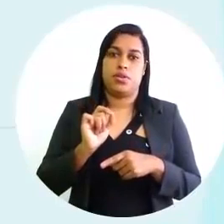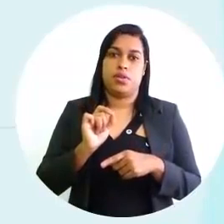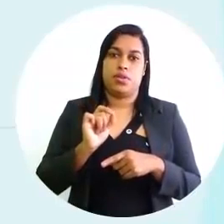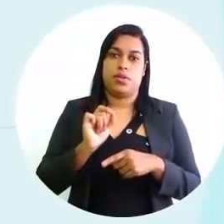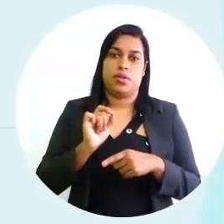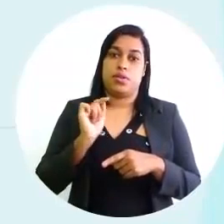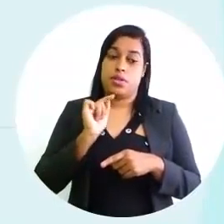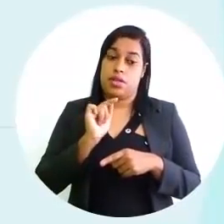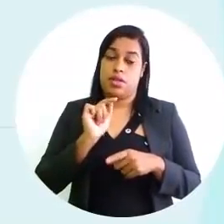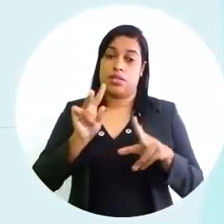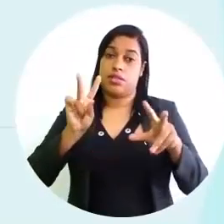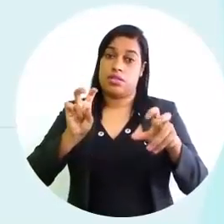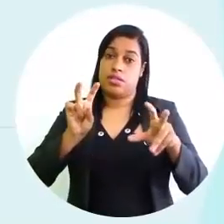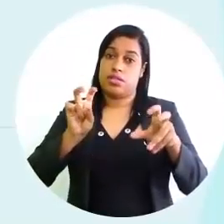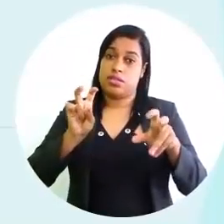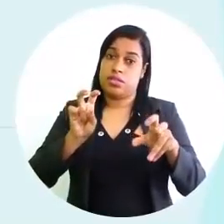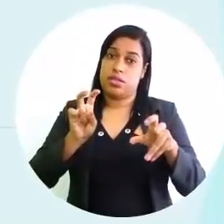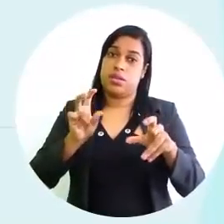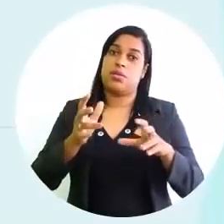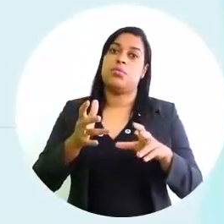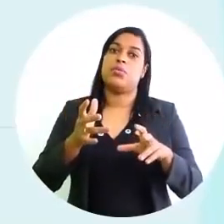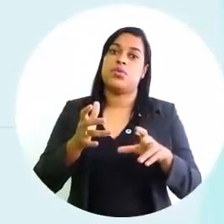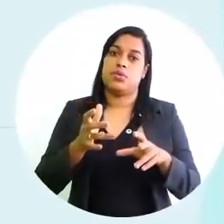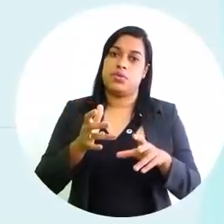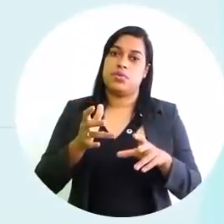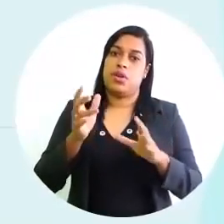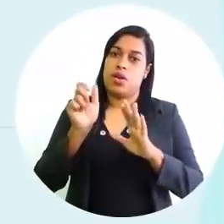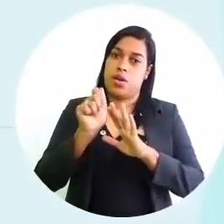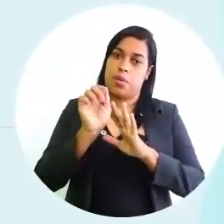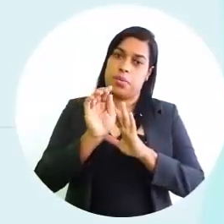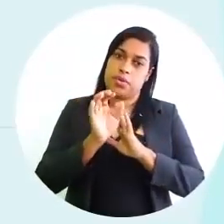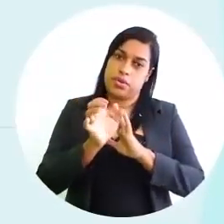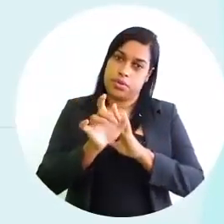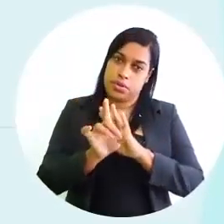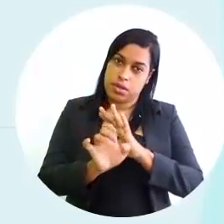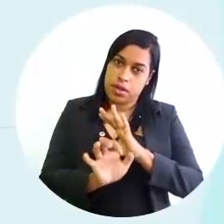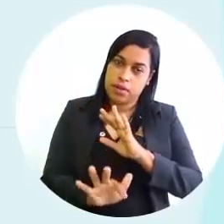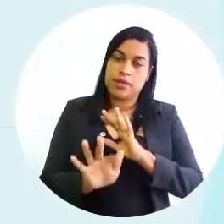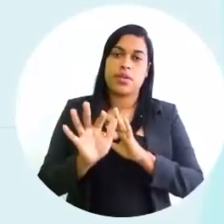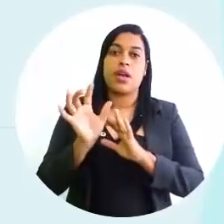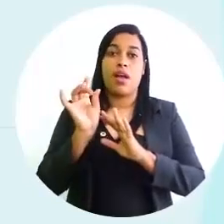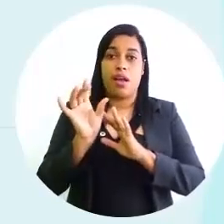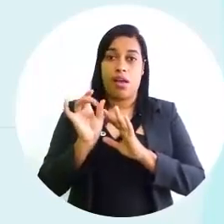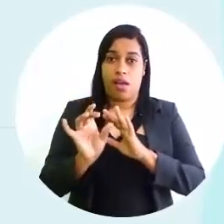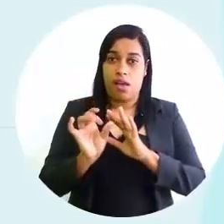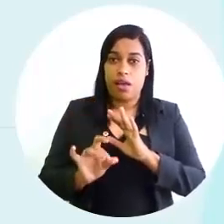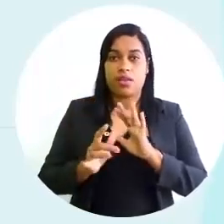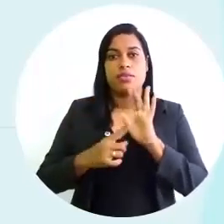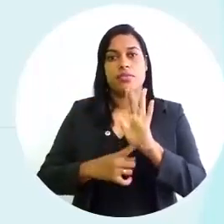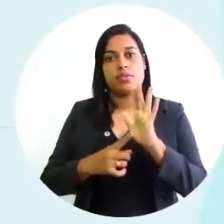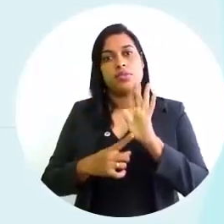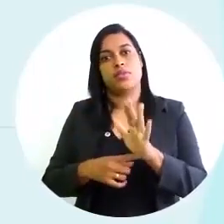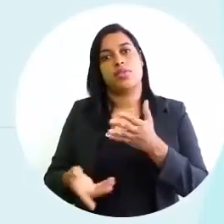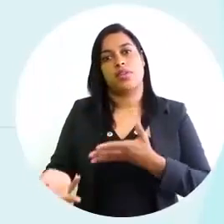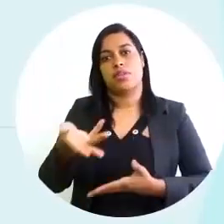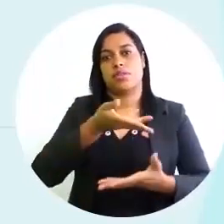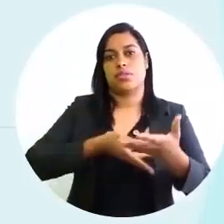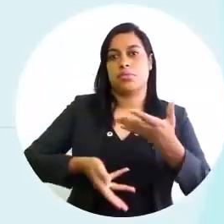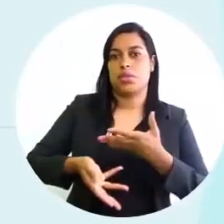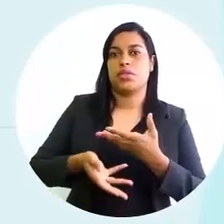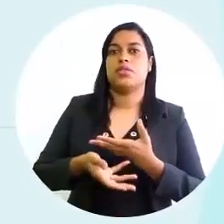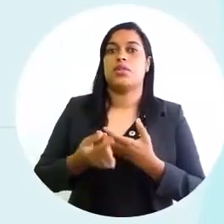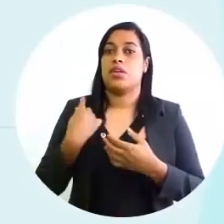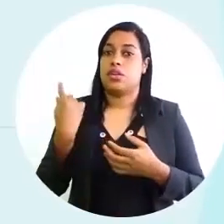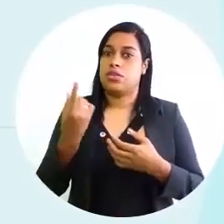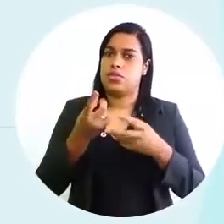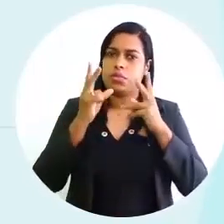cabeçalho, que é esse termo que está sendo tratado de forma alfabética, dentro de cada cabeçalho vão aparecer os relacionamentos. E aí